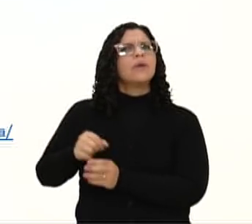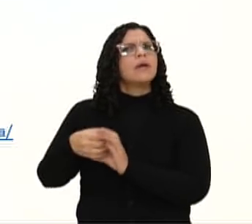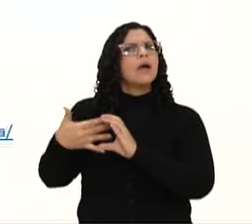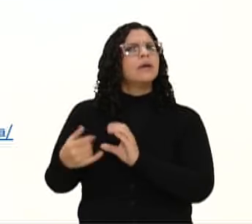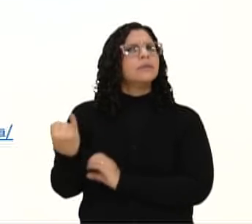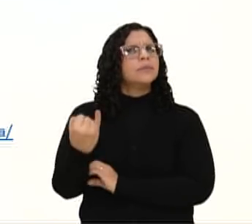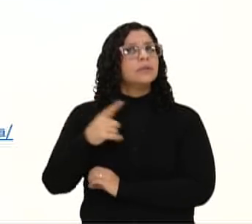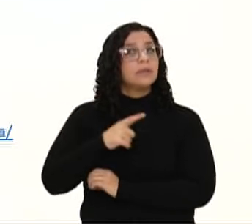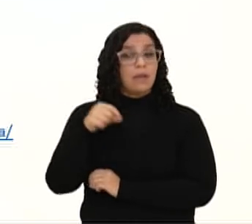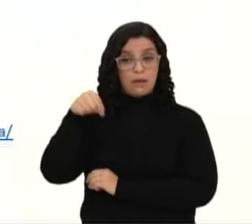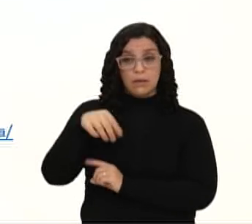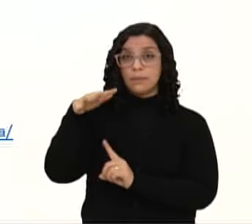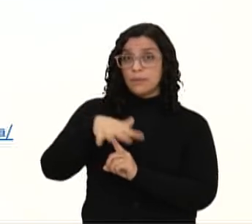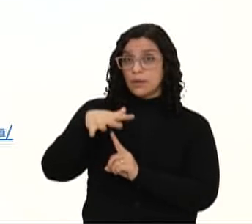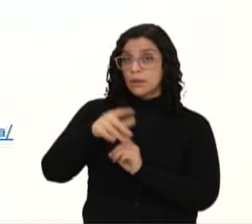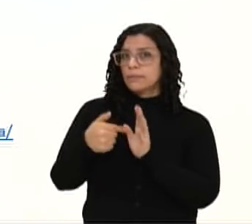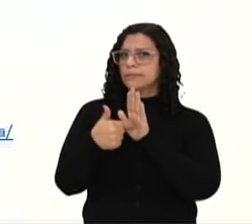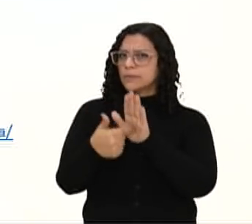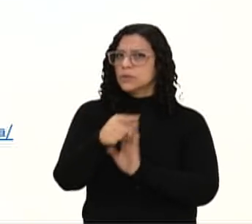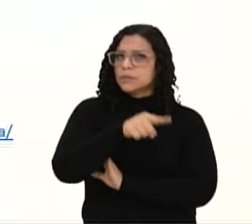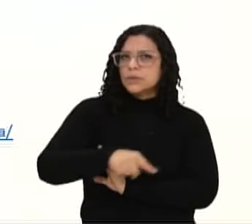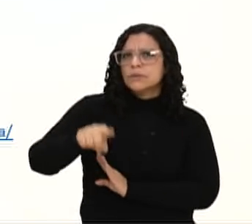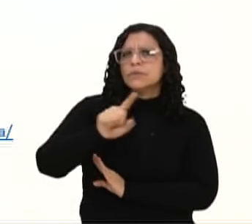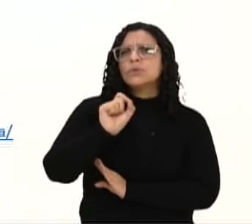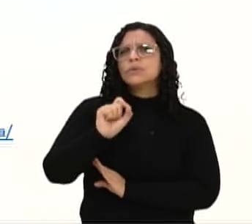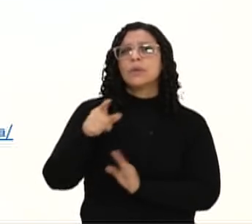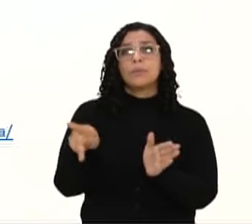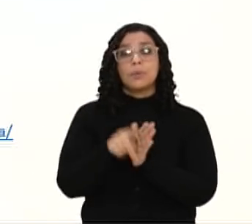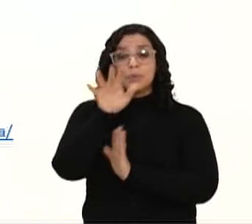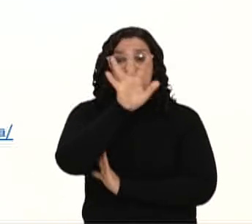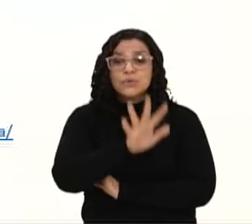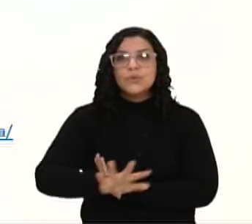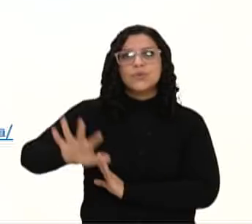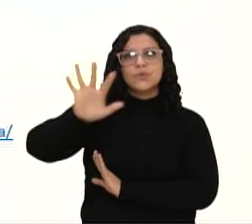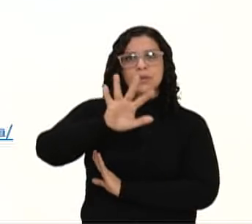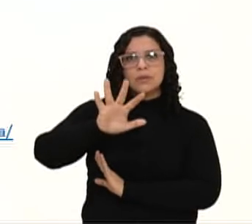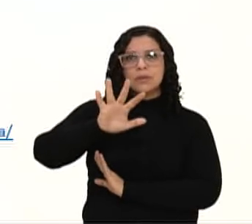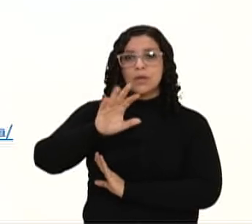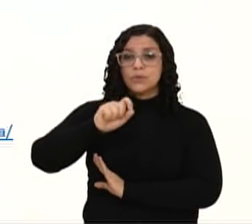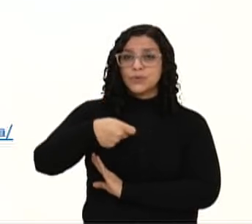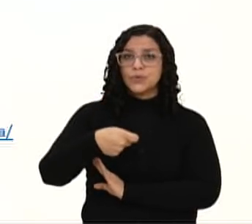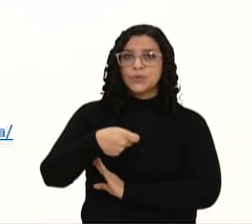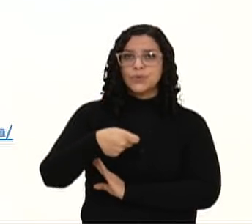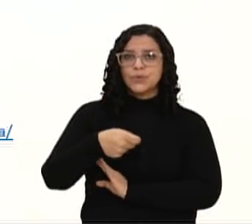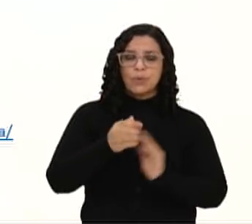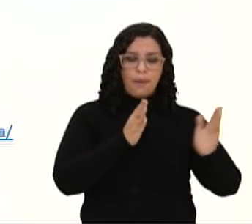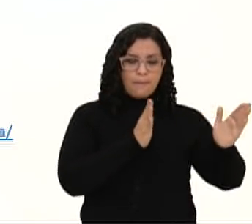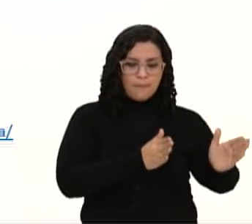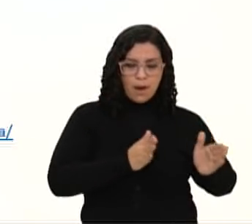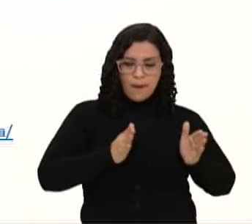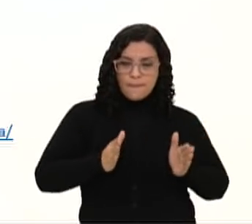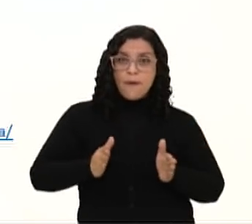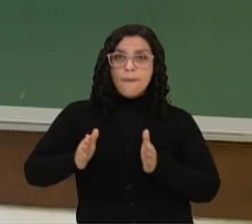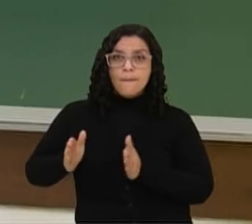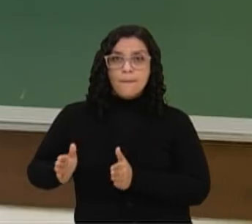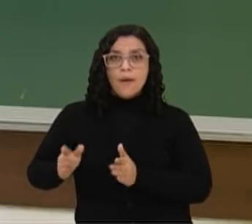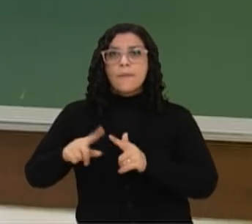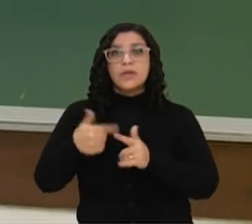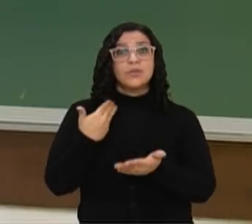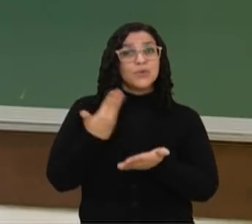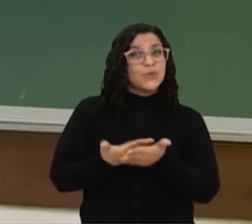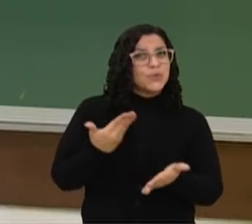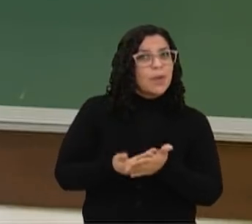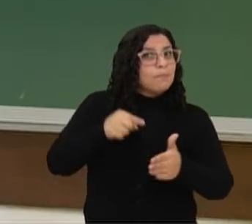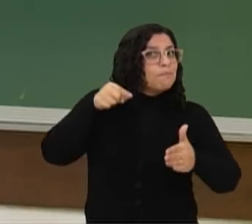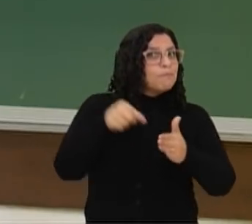importante? Claro que a gente traz aqui para vocês uma ideia geral e básica sobre essa distribuição das atividades. Se a gente for